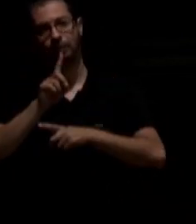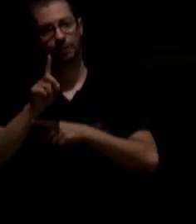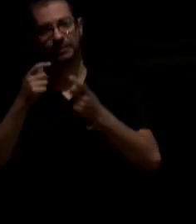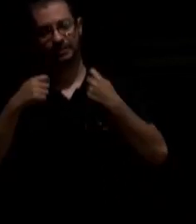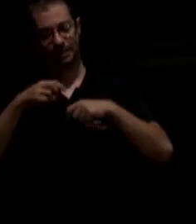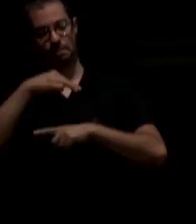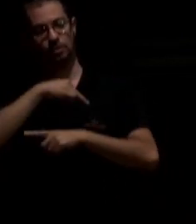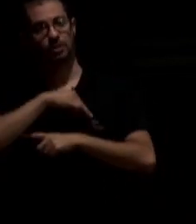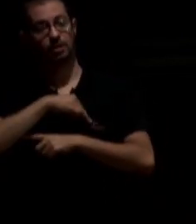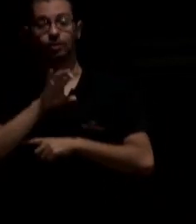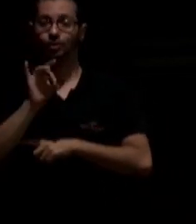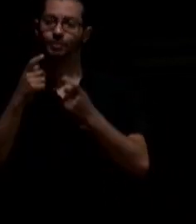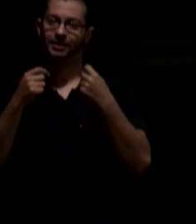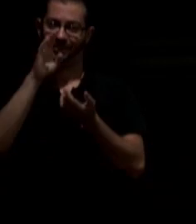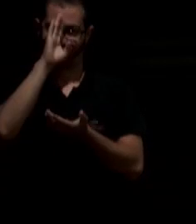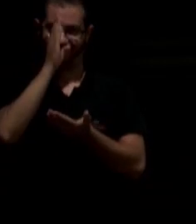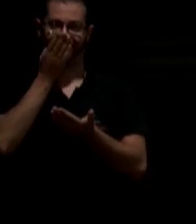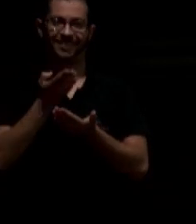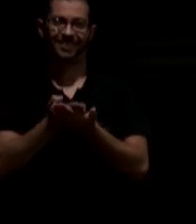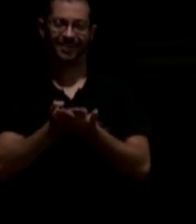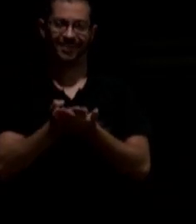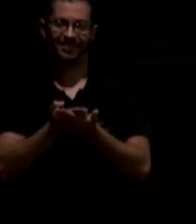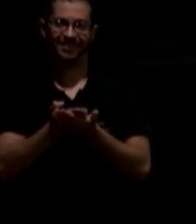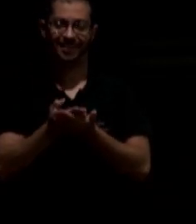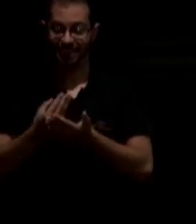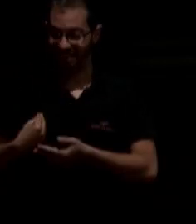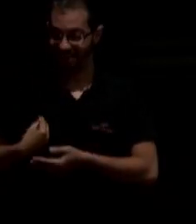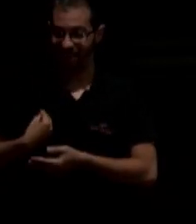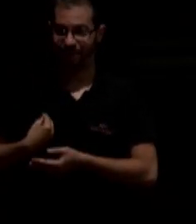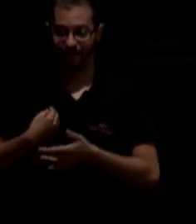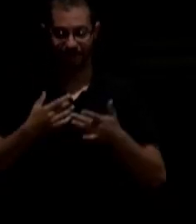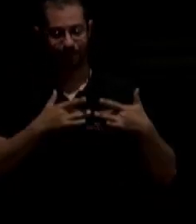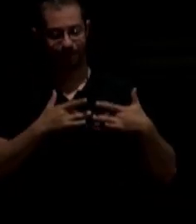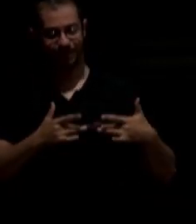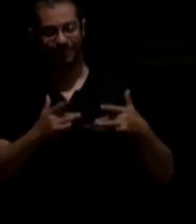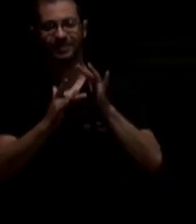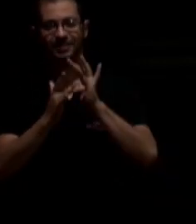ser crente e viver piedosamente em Cristo Jesus.